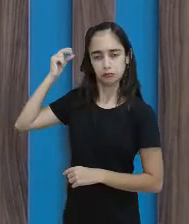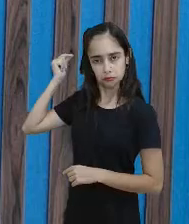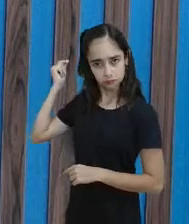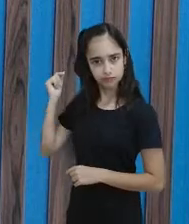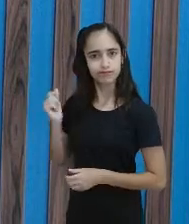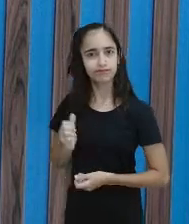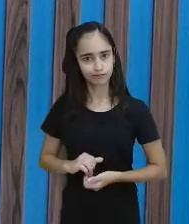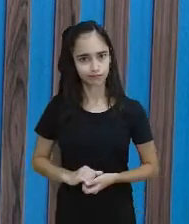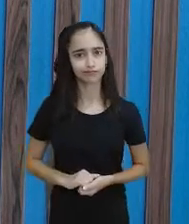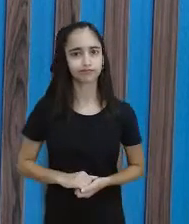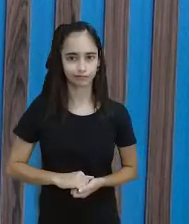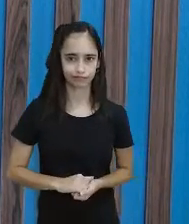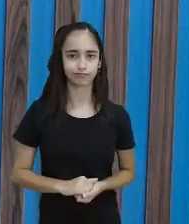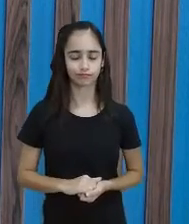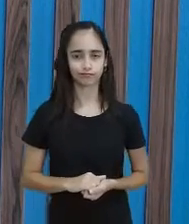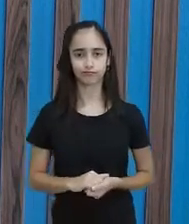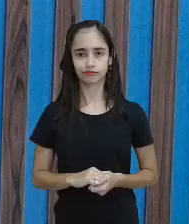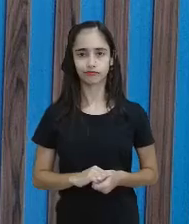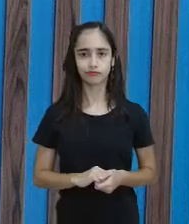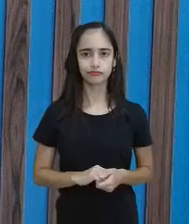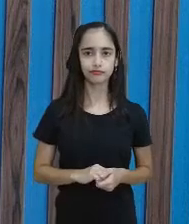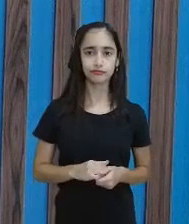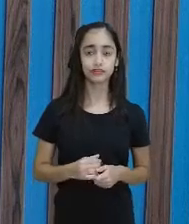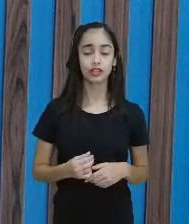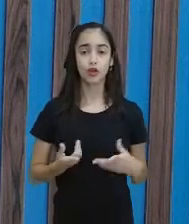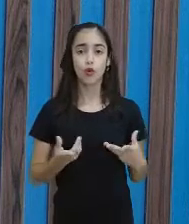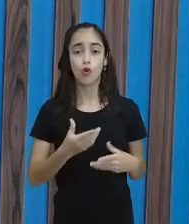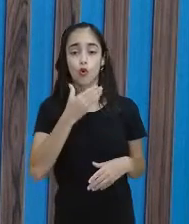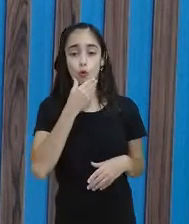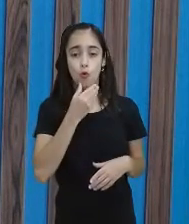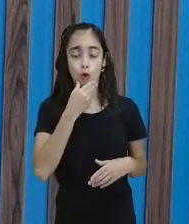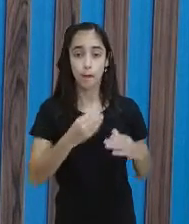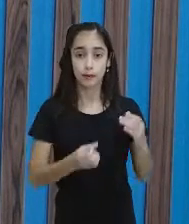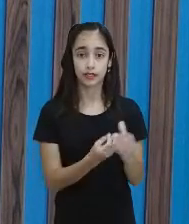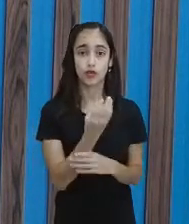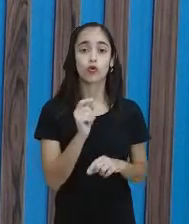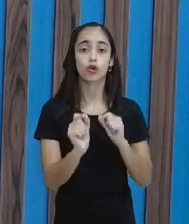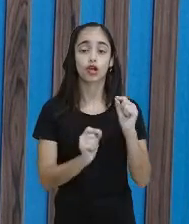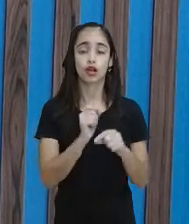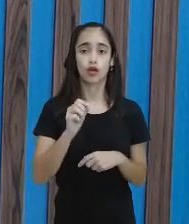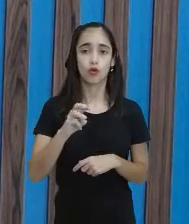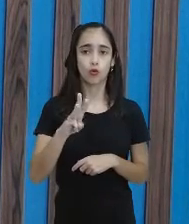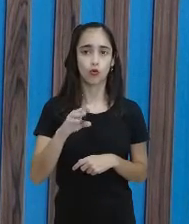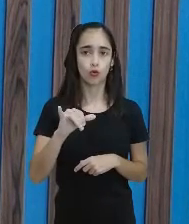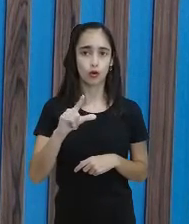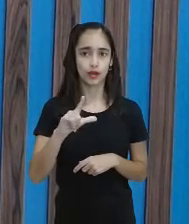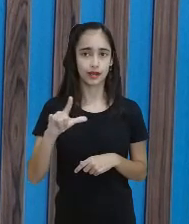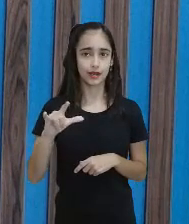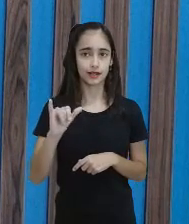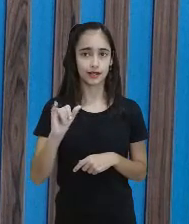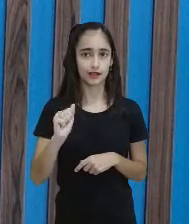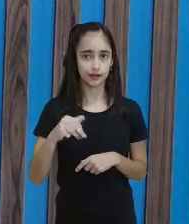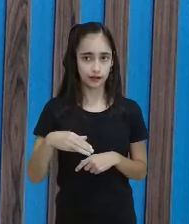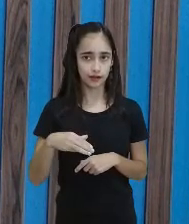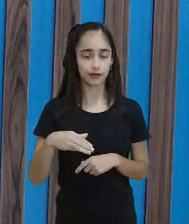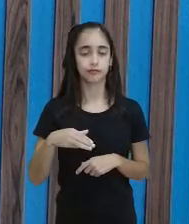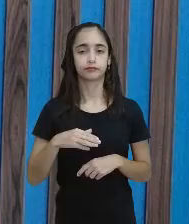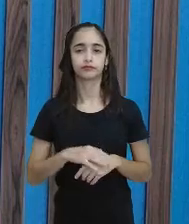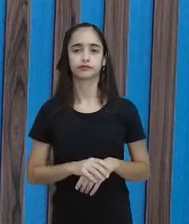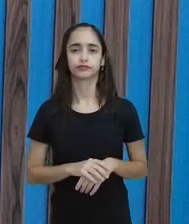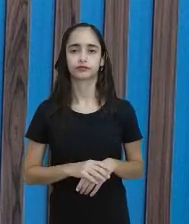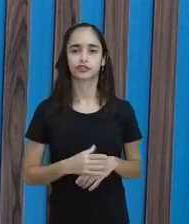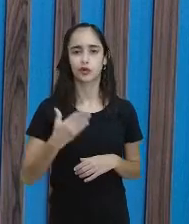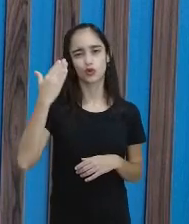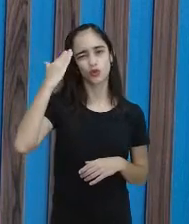aí em 1895 por William George Morgan. Vejam aí. Eu não sei se é assim que